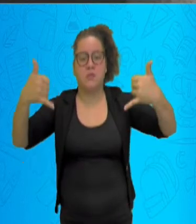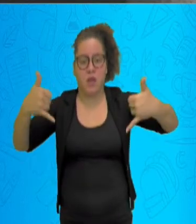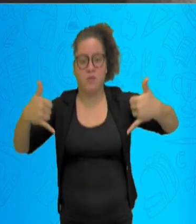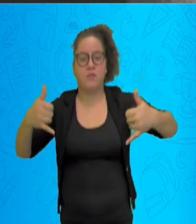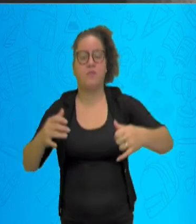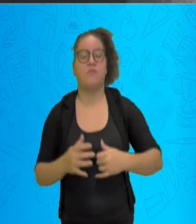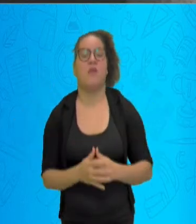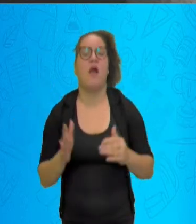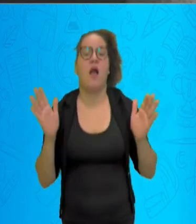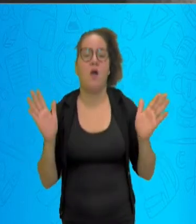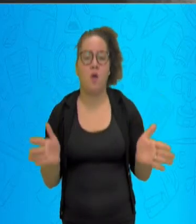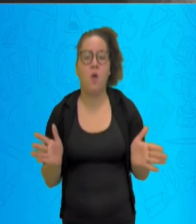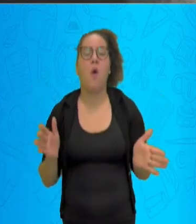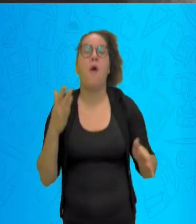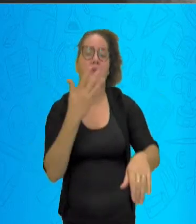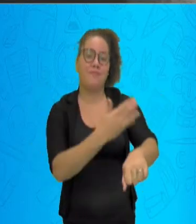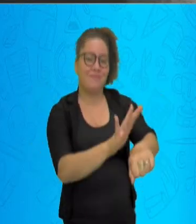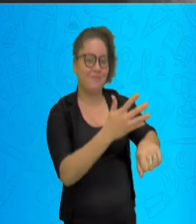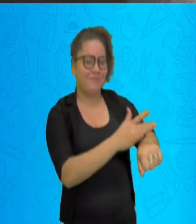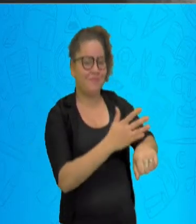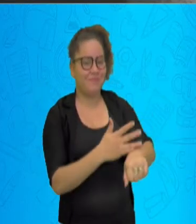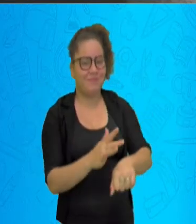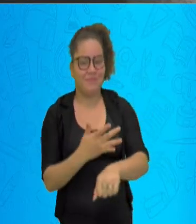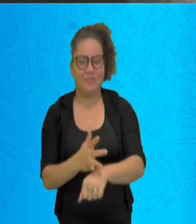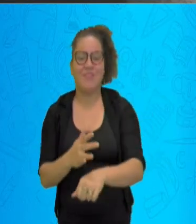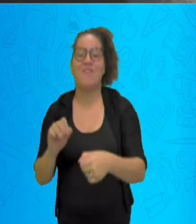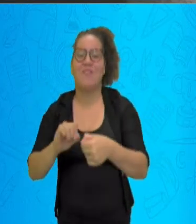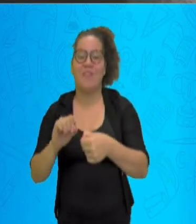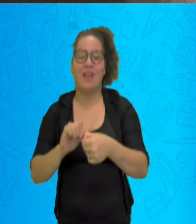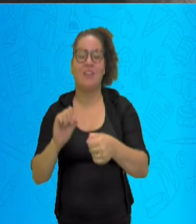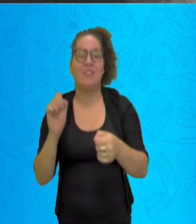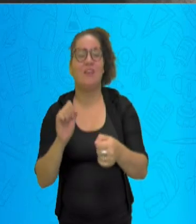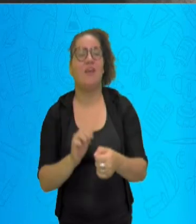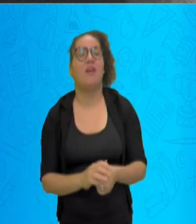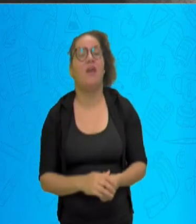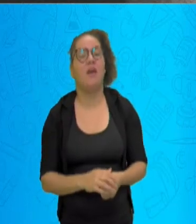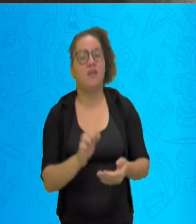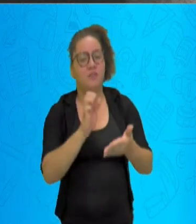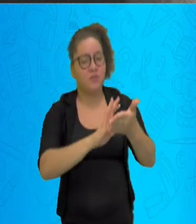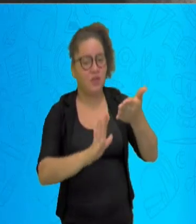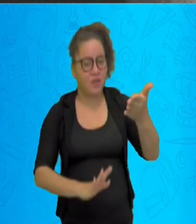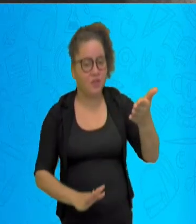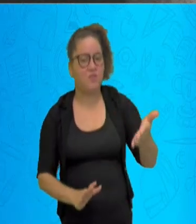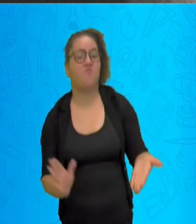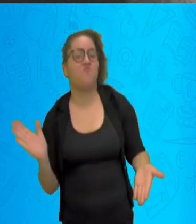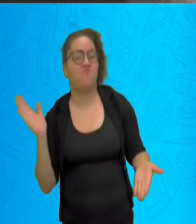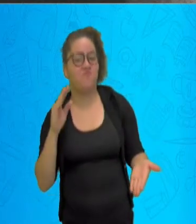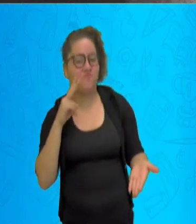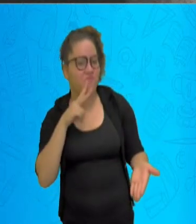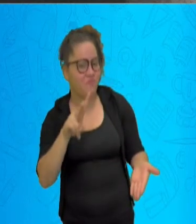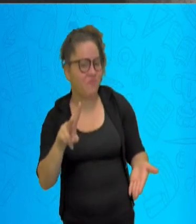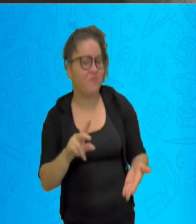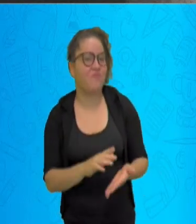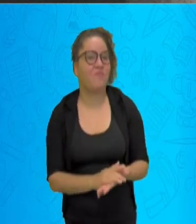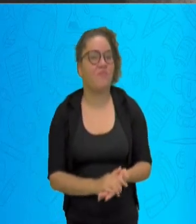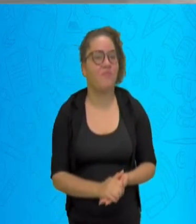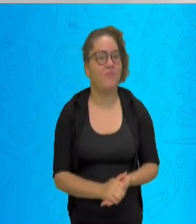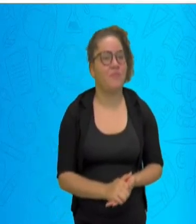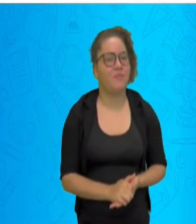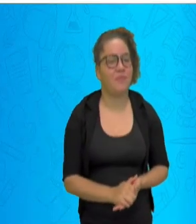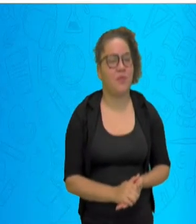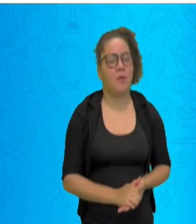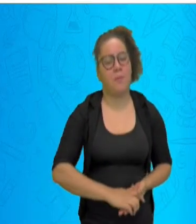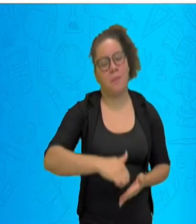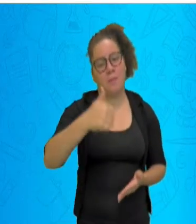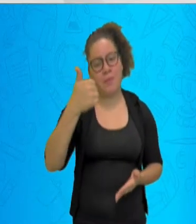chave. Agora nós vamos praticar, nós vamos fazer alguns exercícios, tá? Vamos ver aqui.